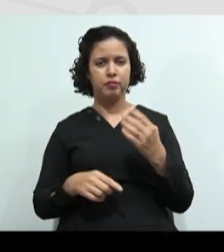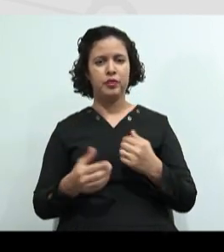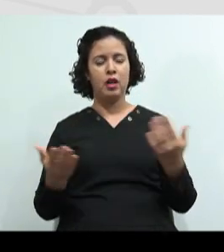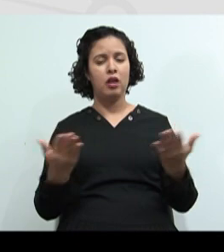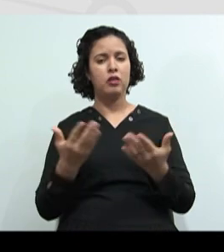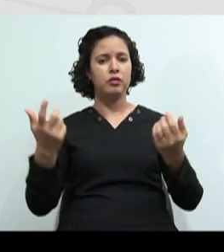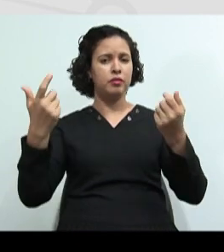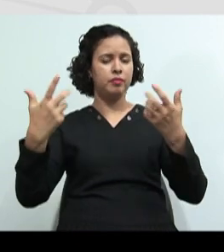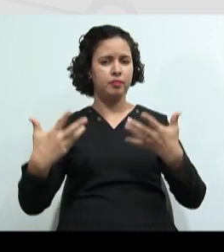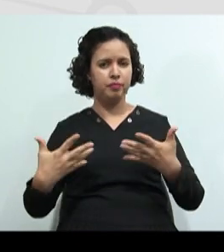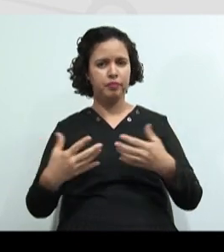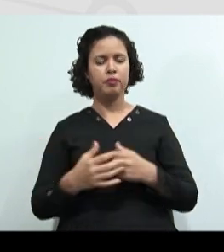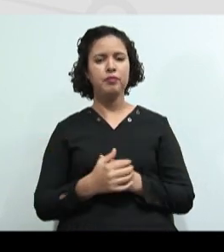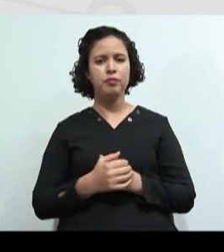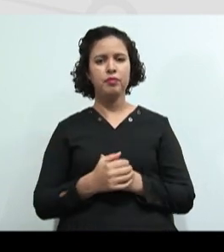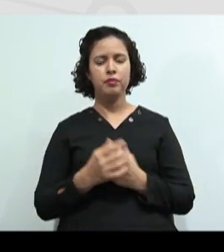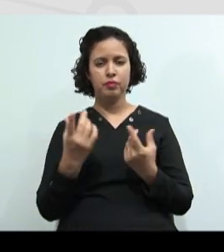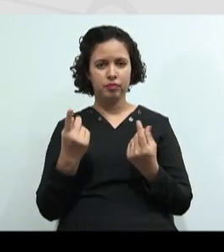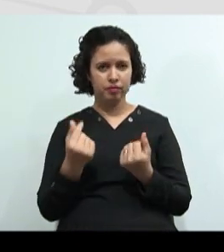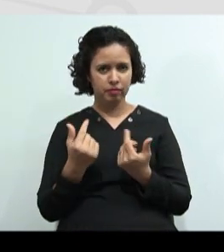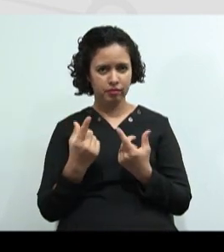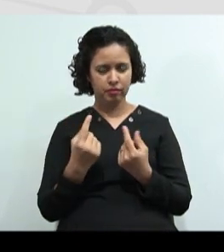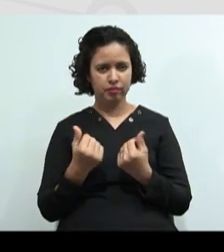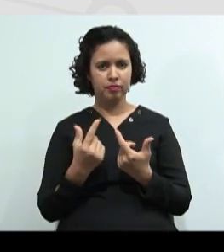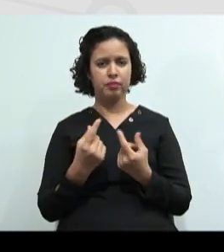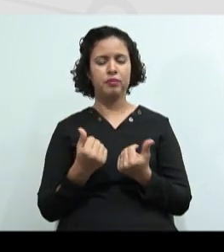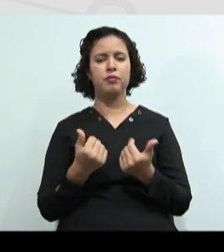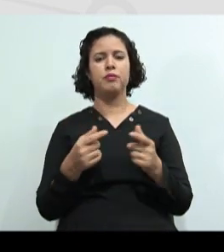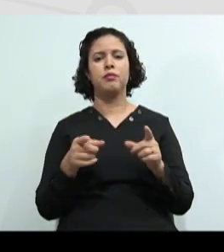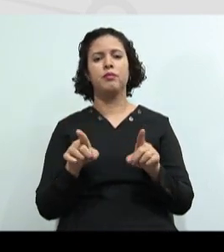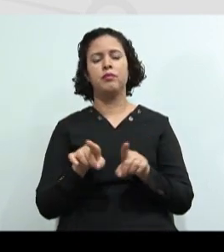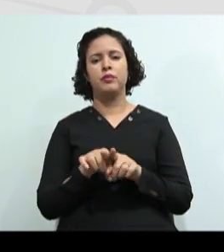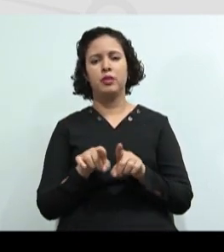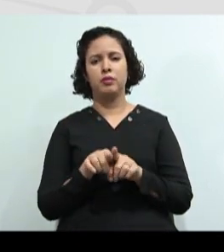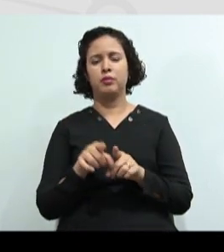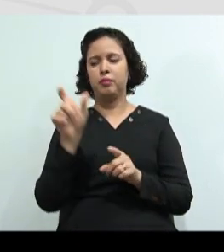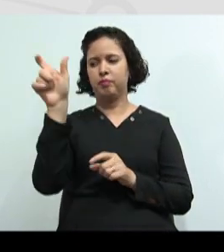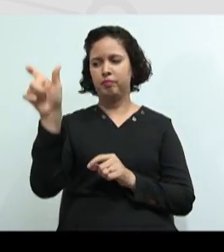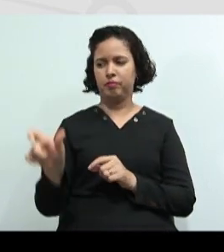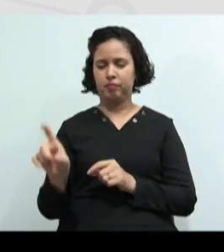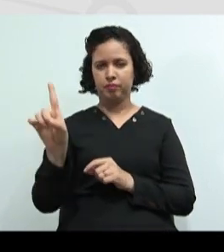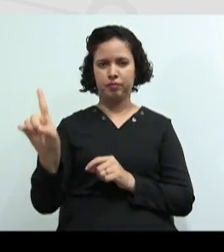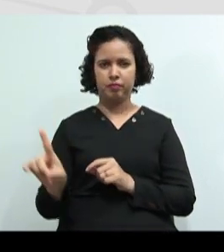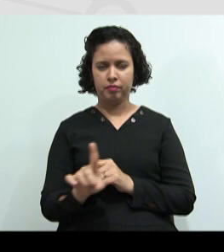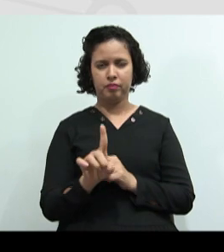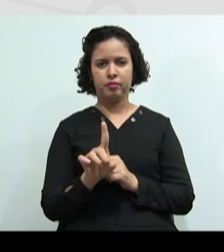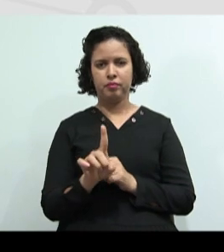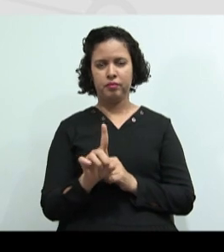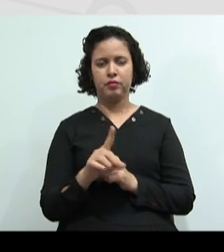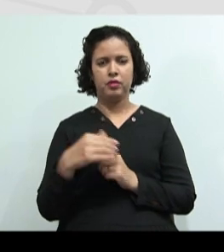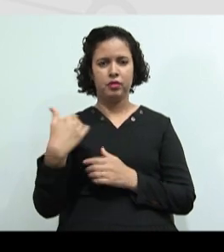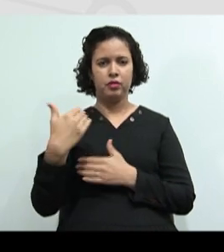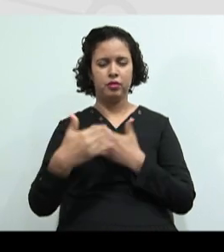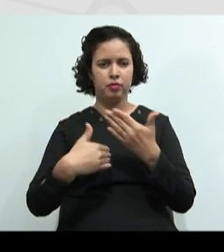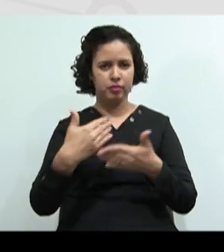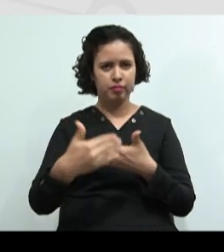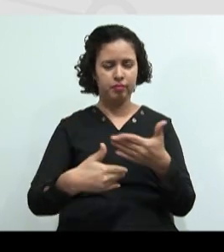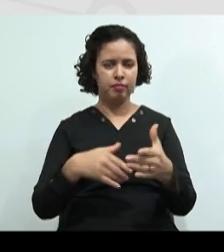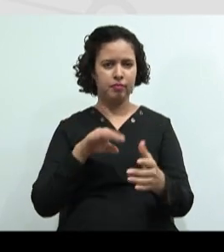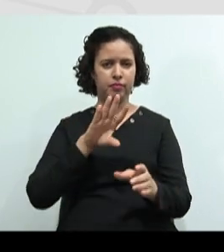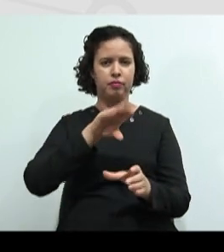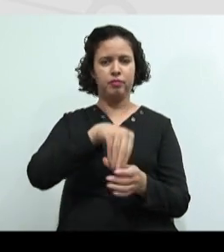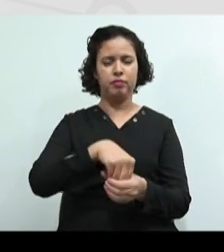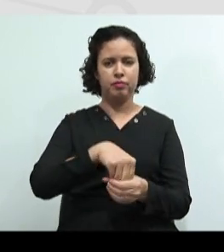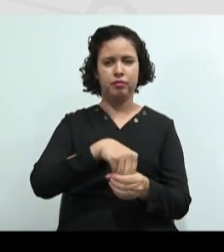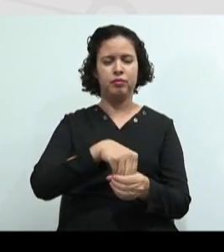vamos falar quais são: a financeira, a perspectiva do cliente, a perspectiva dos processos internos e também